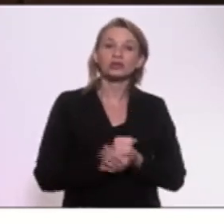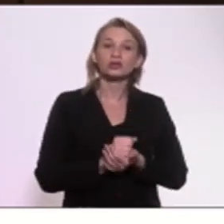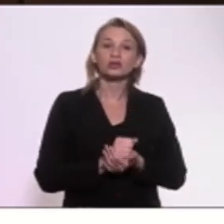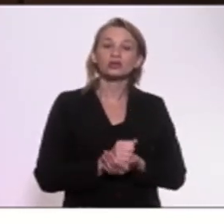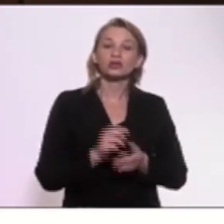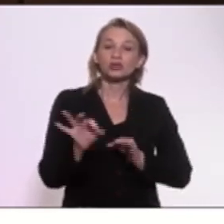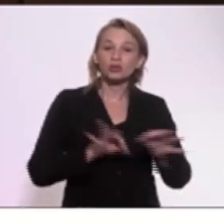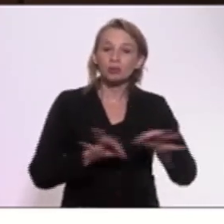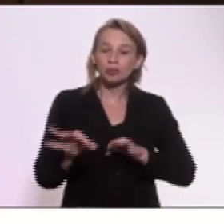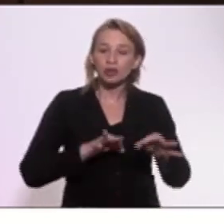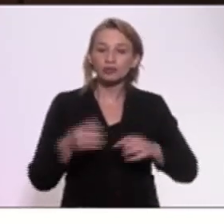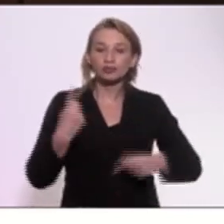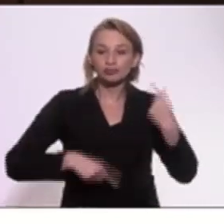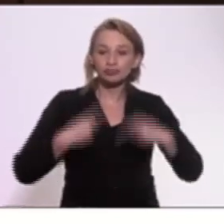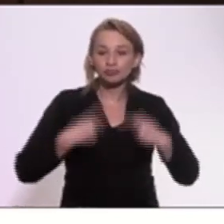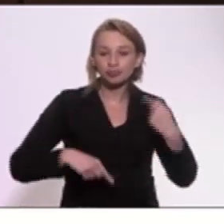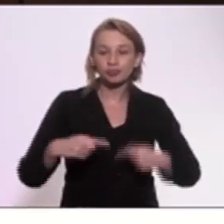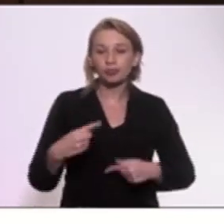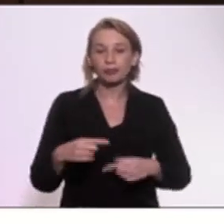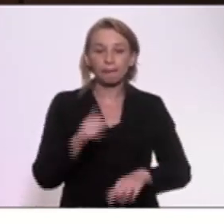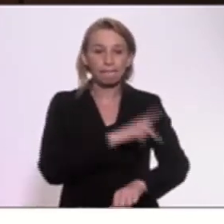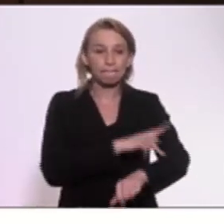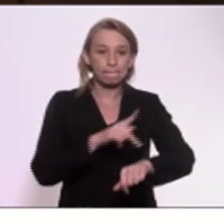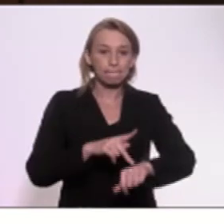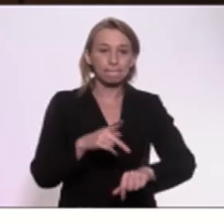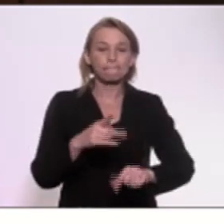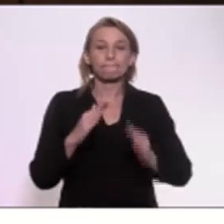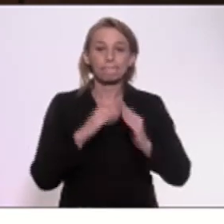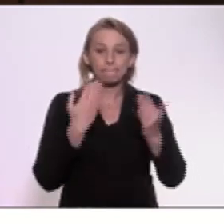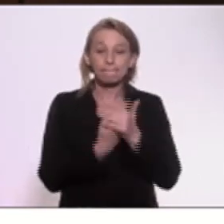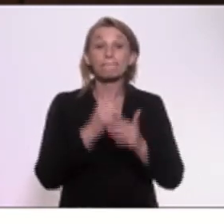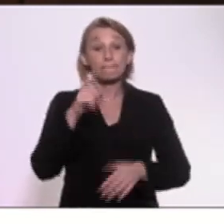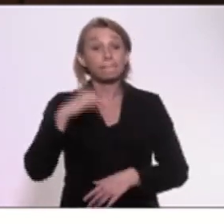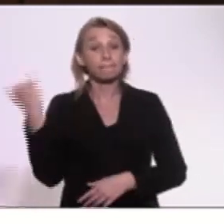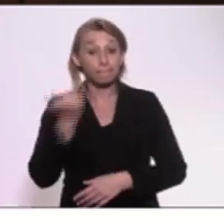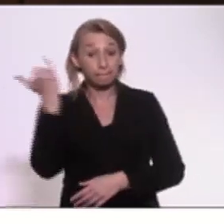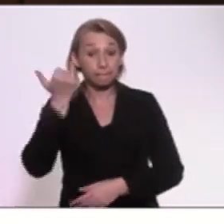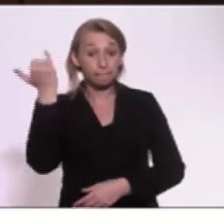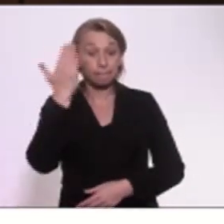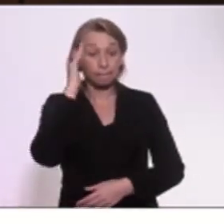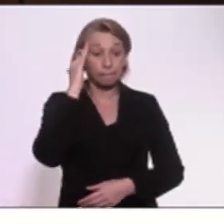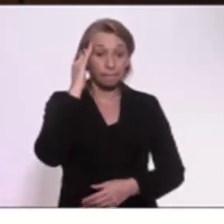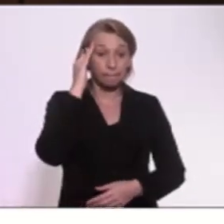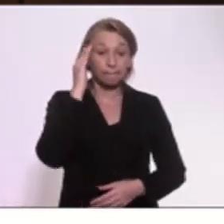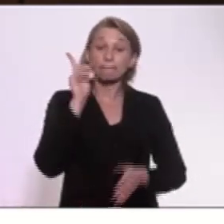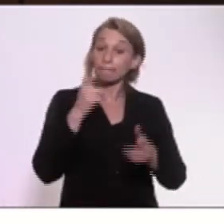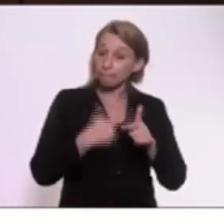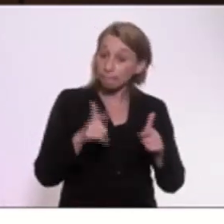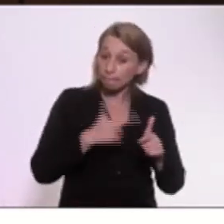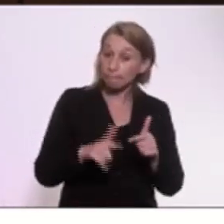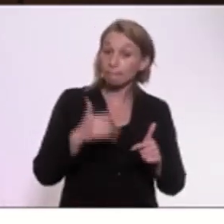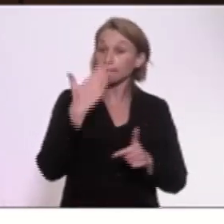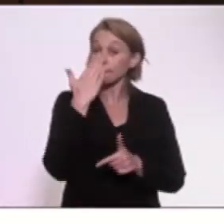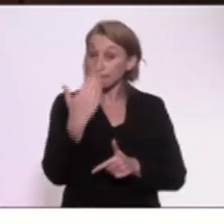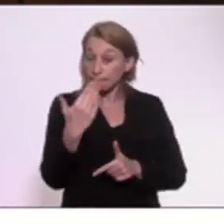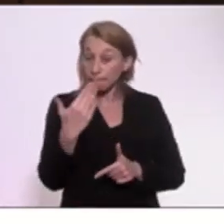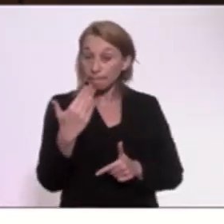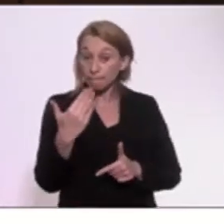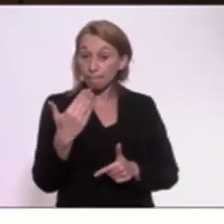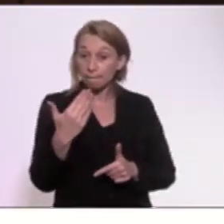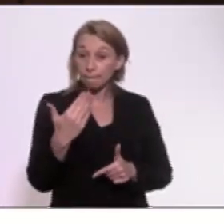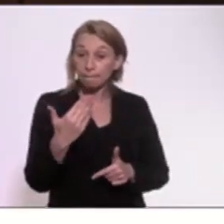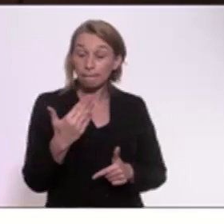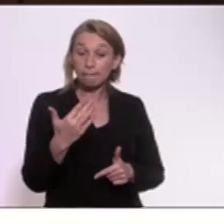plano político-pedagógico das escolas? É importante entender a natureza do problema para enfrentar a natureza